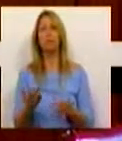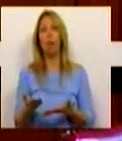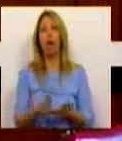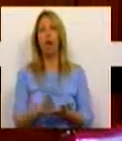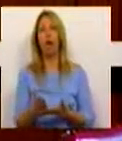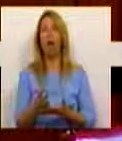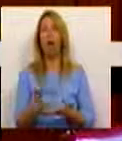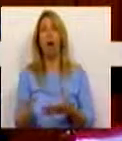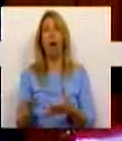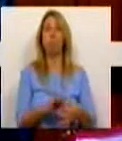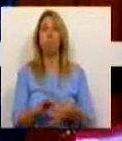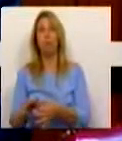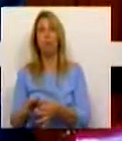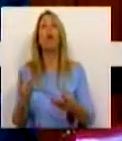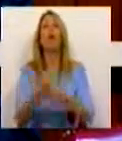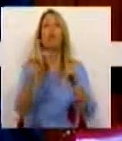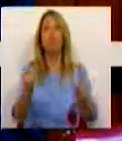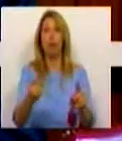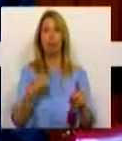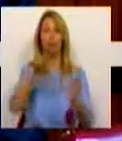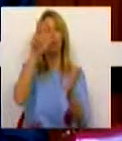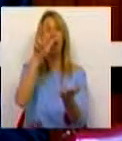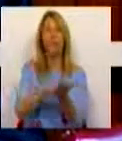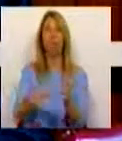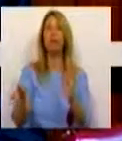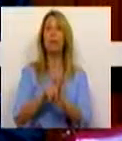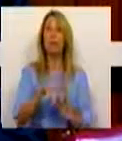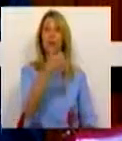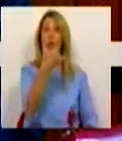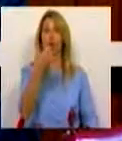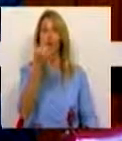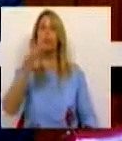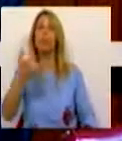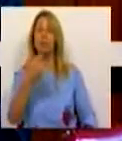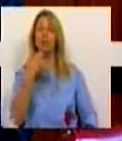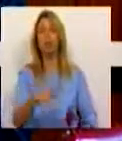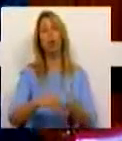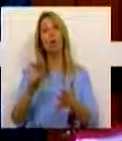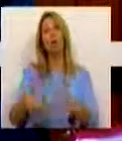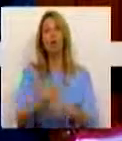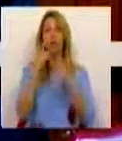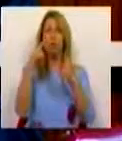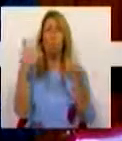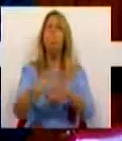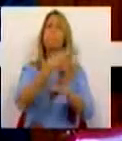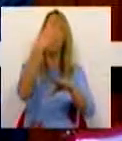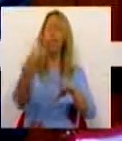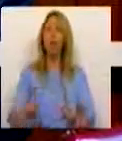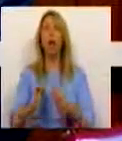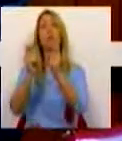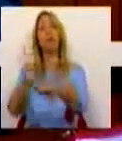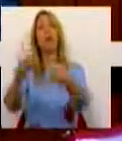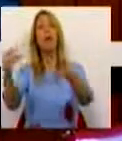A direita, ao aprovar a Lei 52 de 2015, disse que os contratos de serviço público, mais tarde, seriam transferidos para a